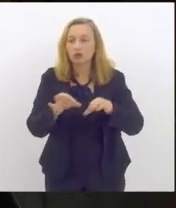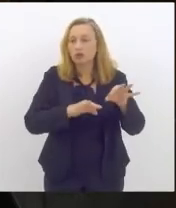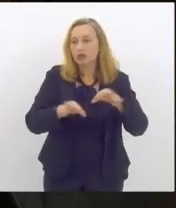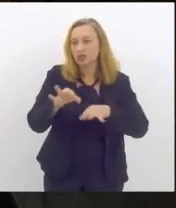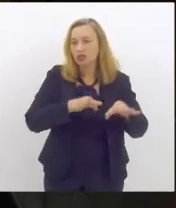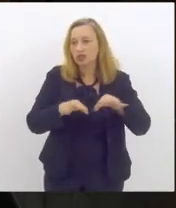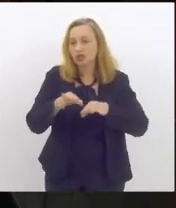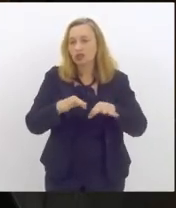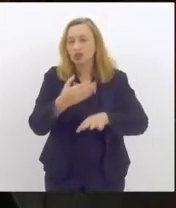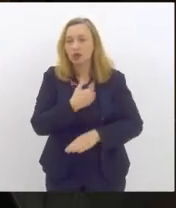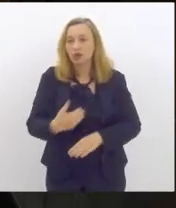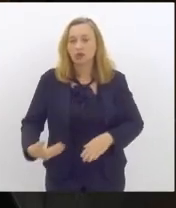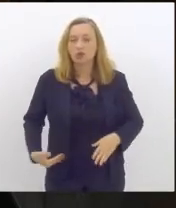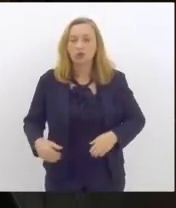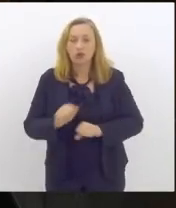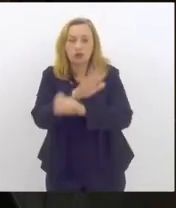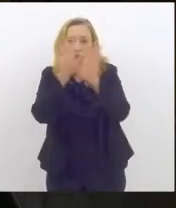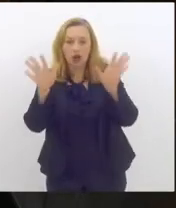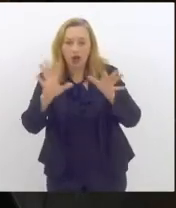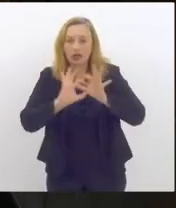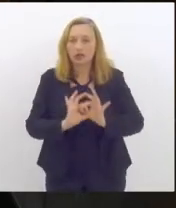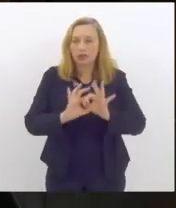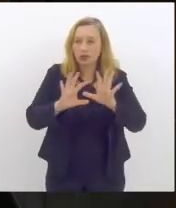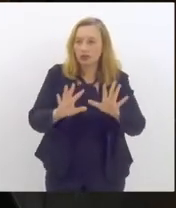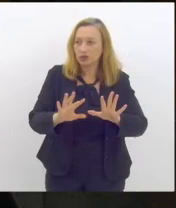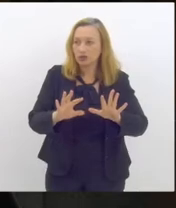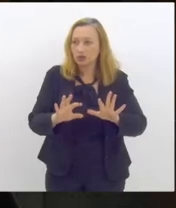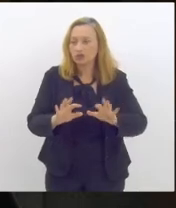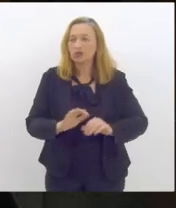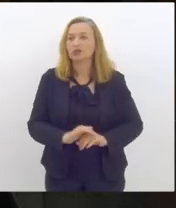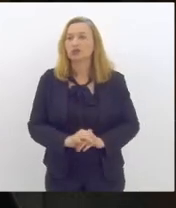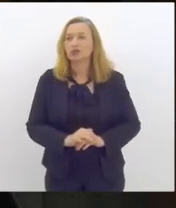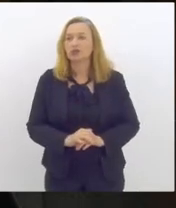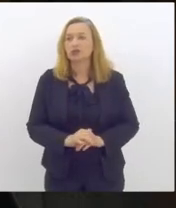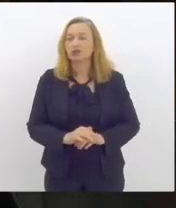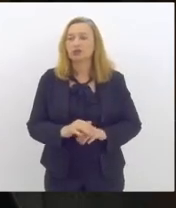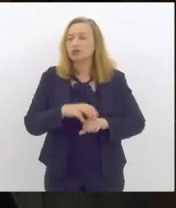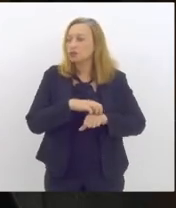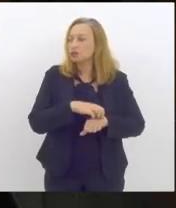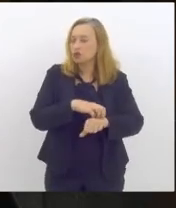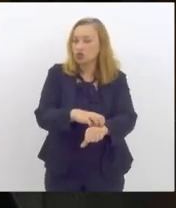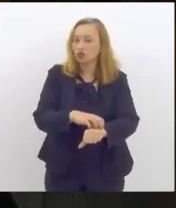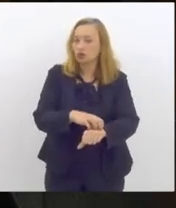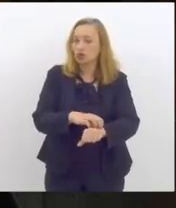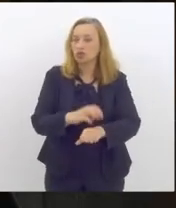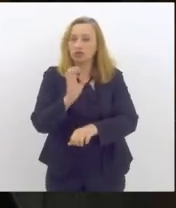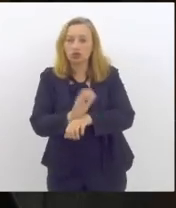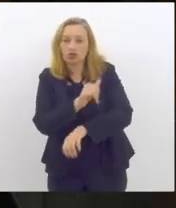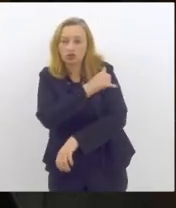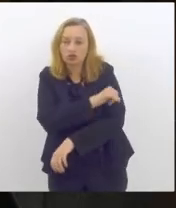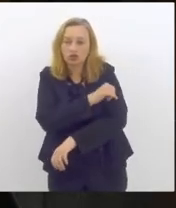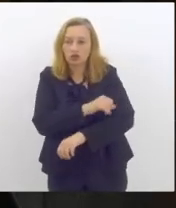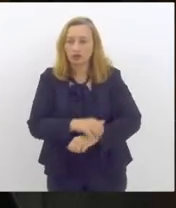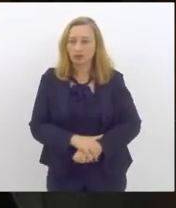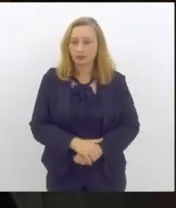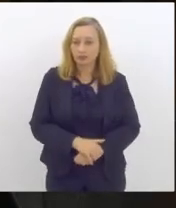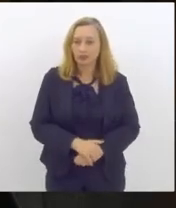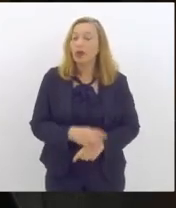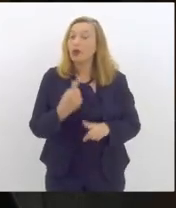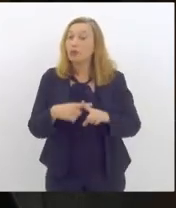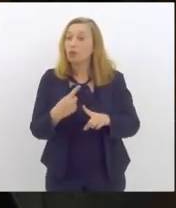planejamento público Claro democrático e transparente dos transportes de massa no estado do Rio de Janeiro